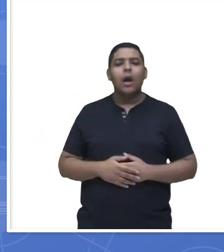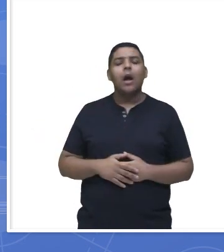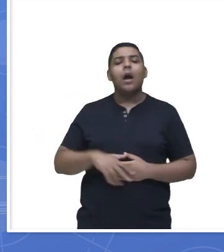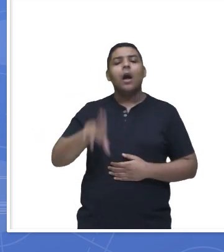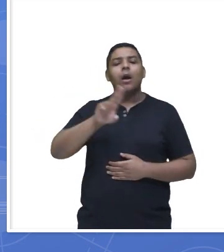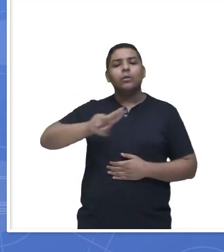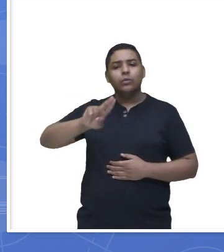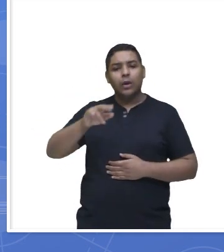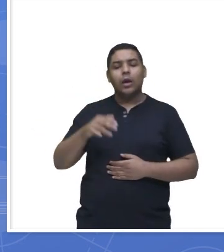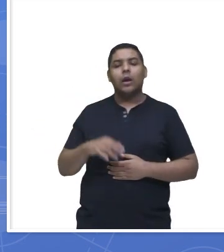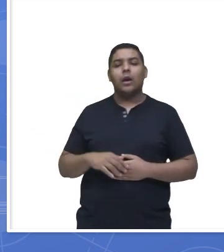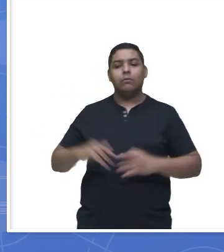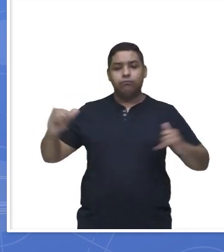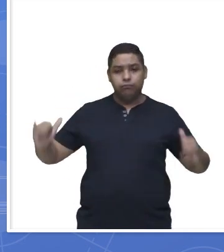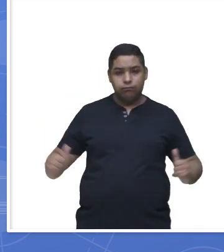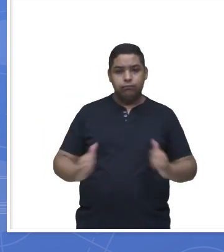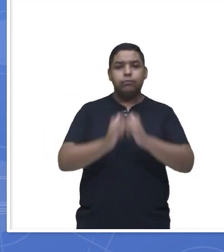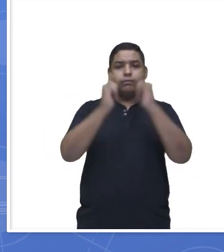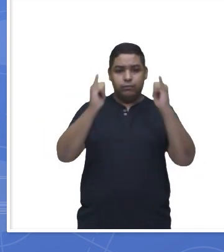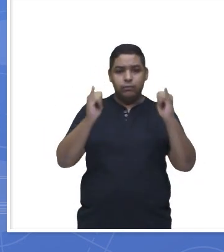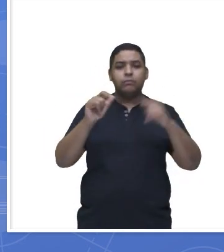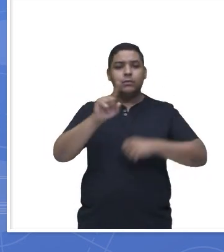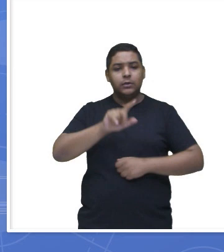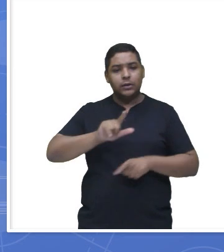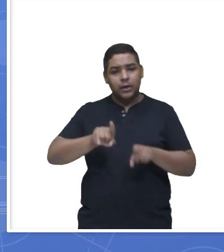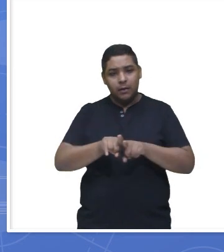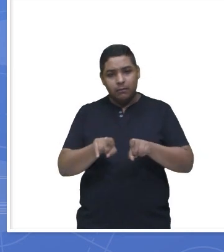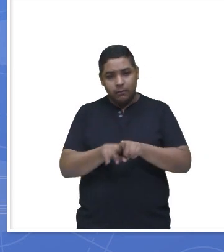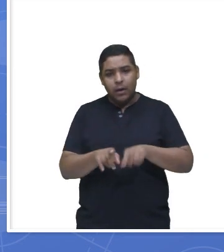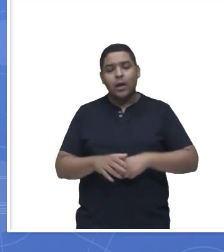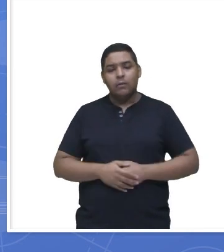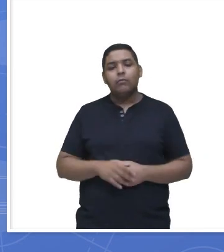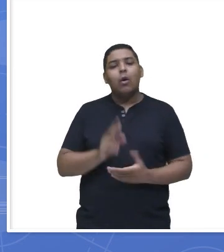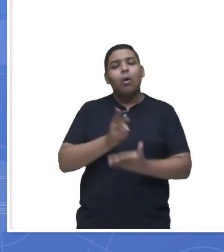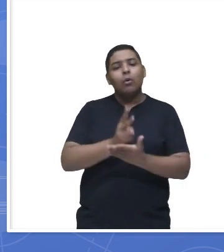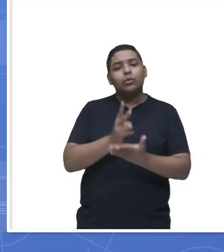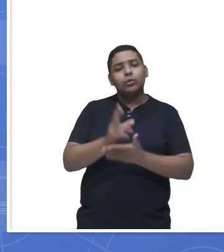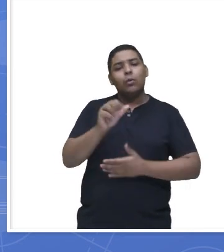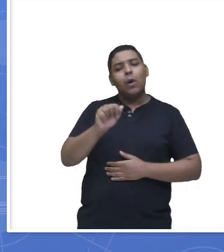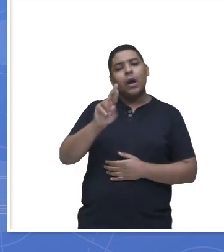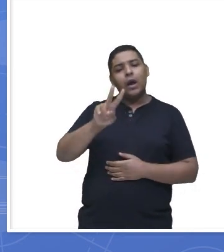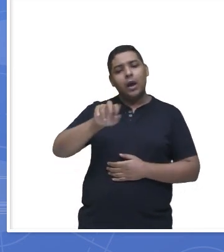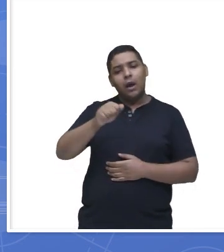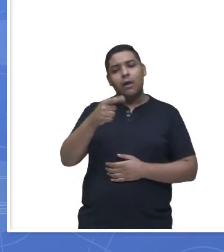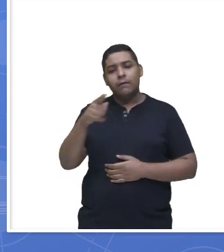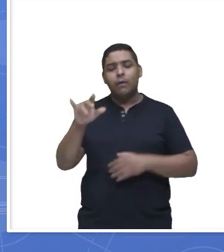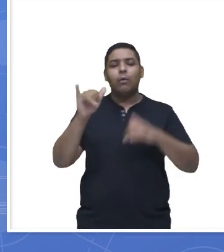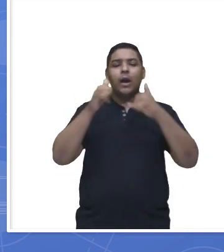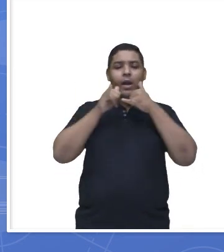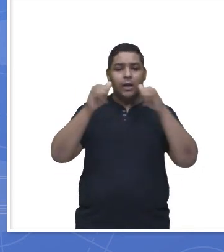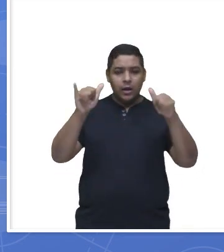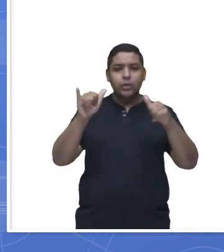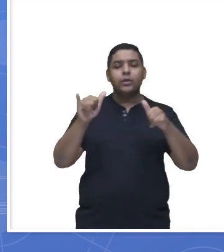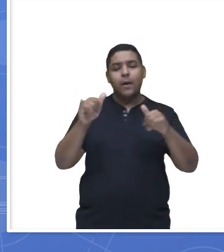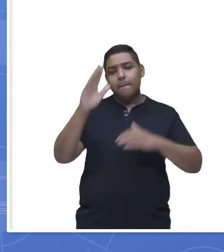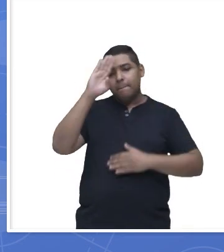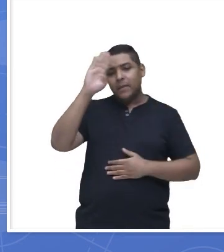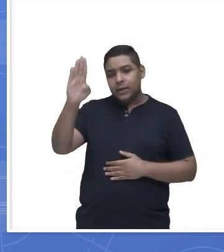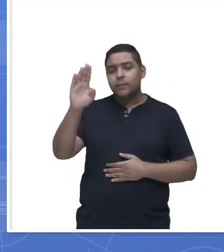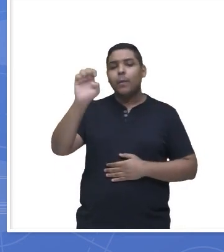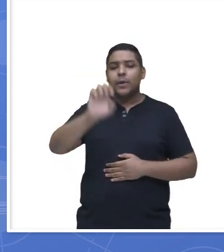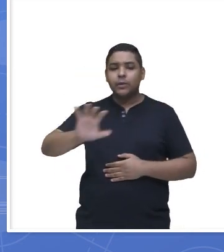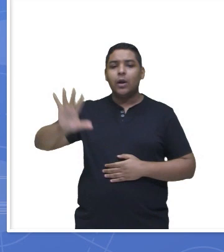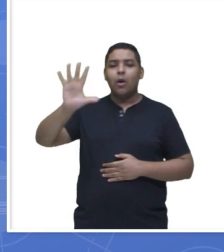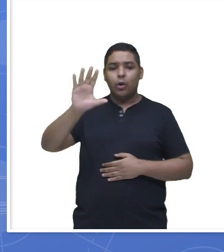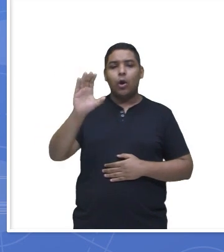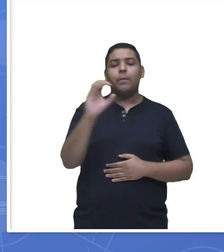usinas nucleares, o carvão permanece como importante fonte energética, principalmente nos países da Europa Oriental.